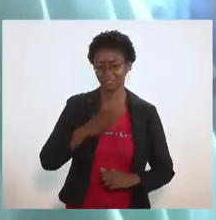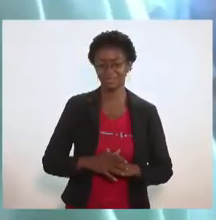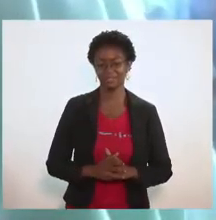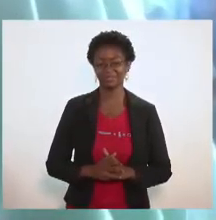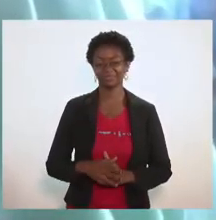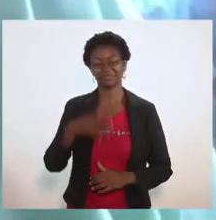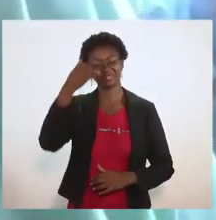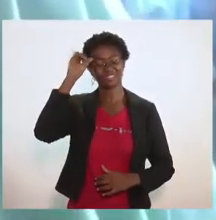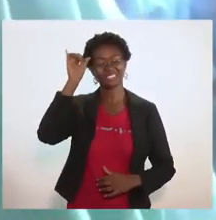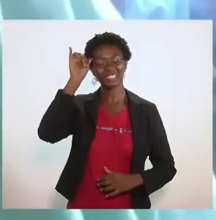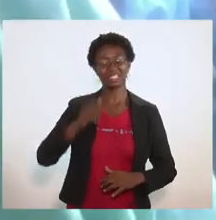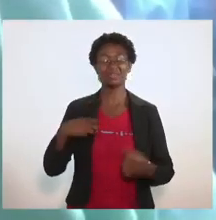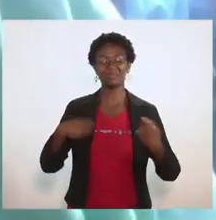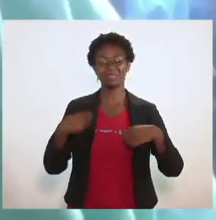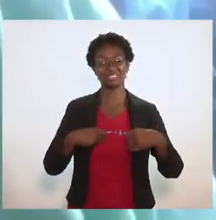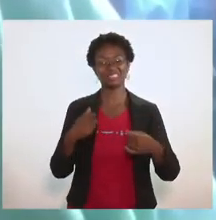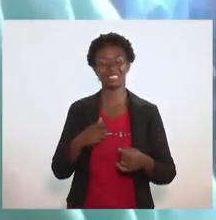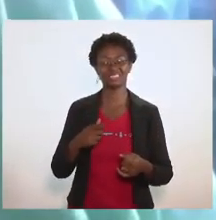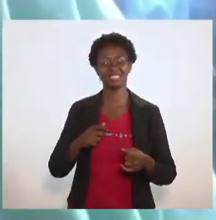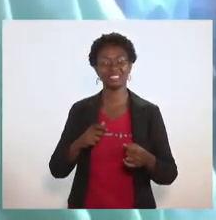emenda 2,